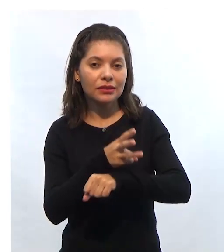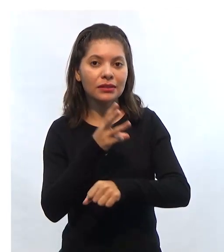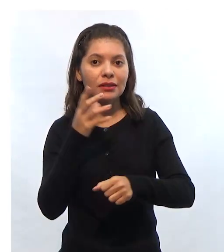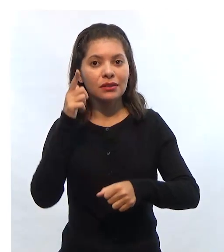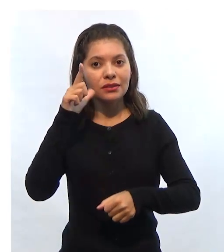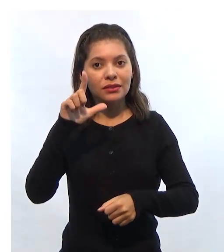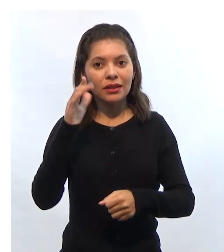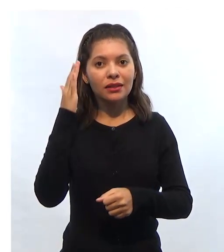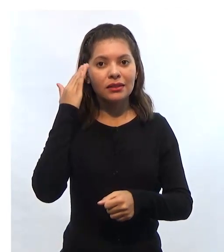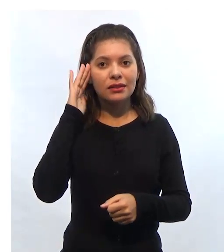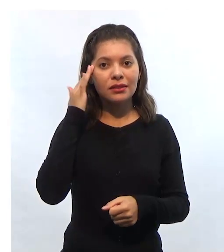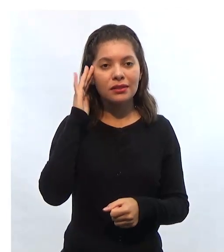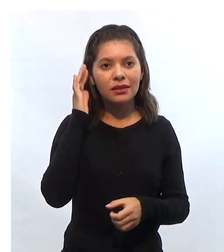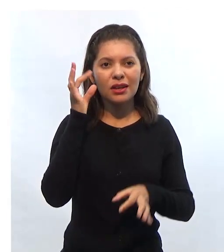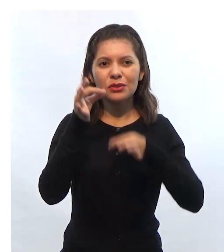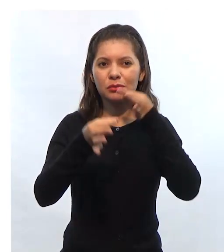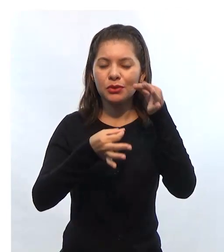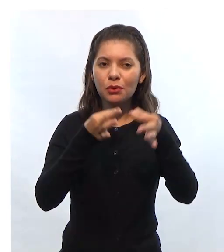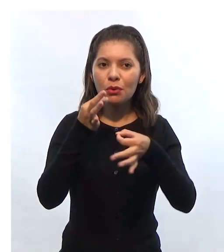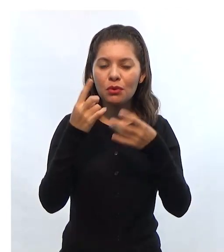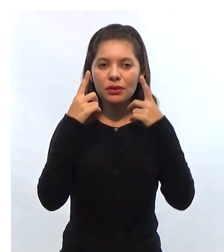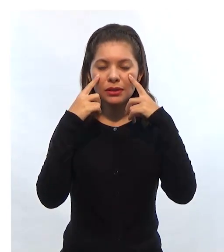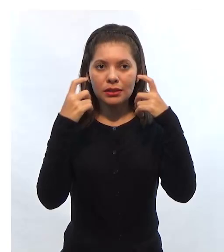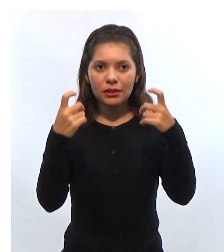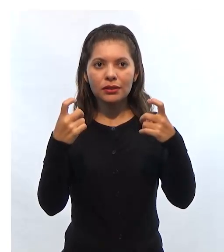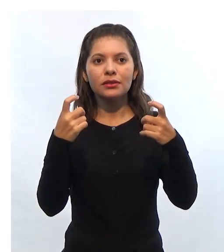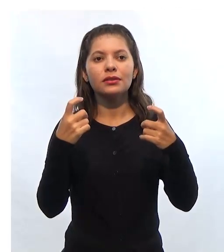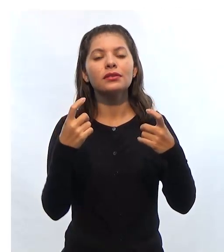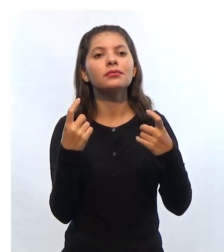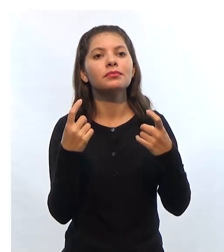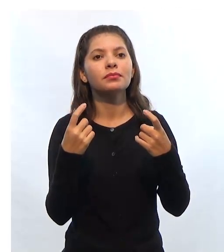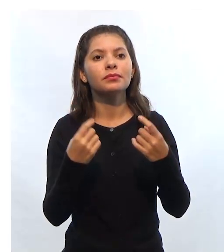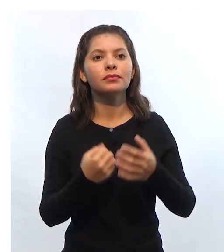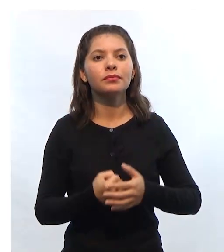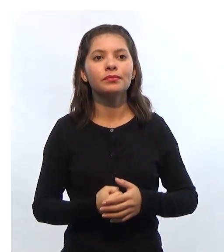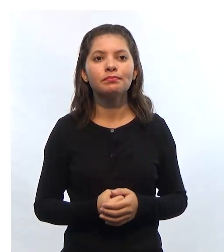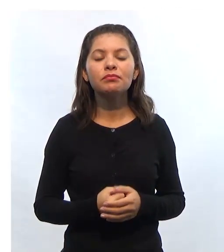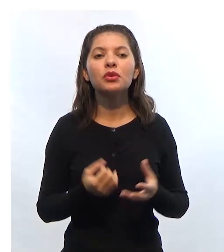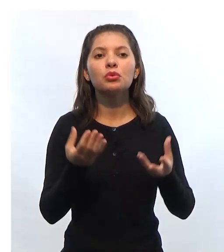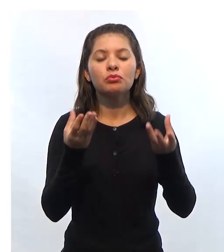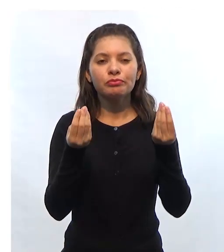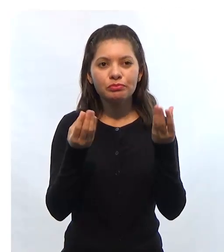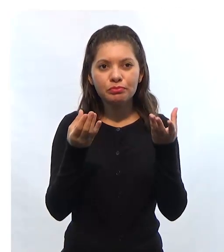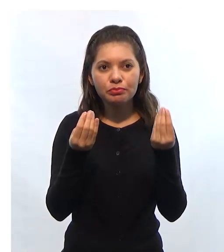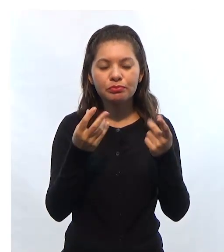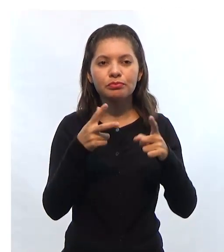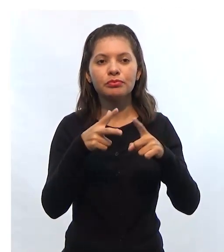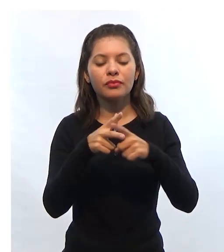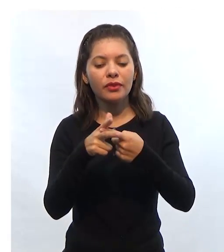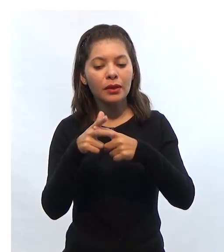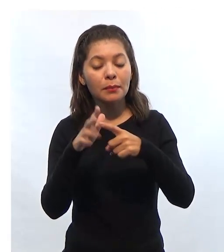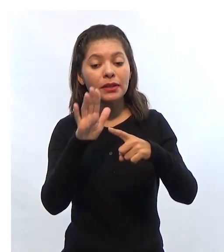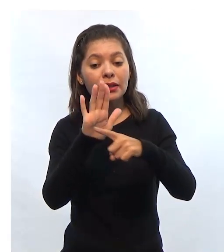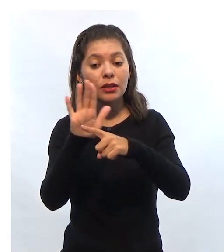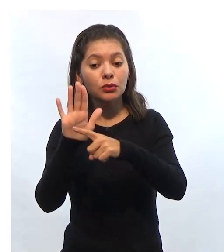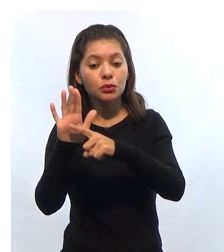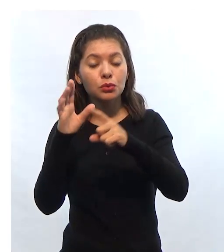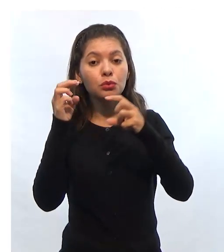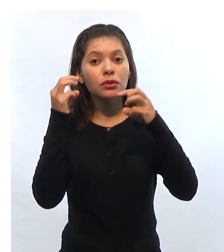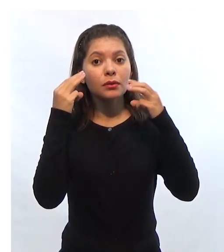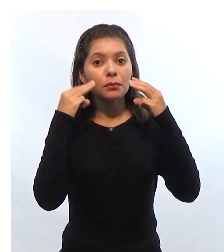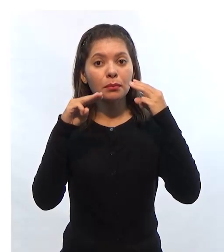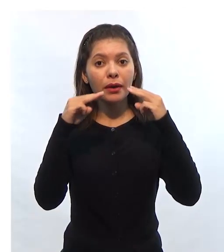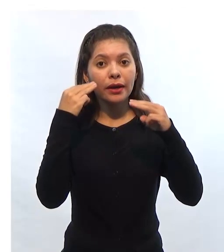interesses, opiniões, estilo de vida, valores, personalidades das pessoas. Então, hoje tem muitas ferramentas que vão conseguir trazer